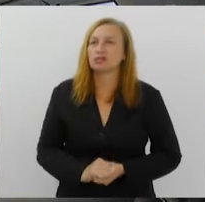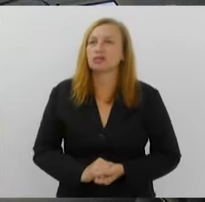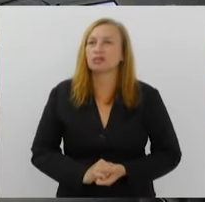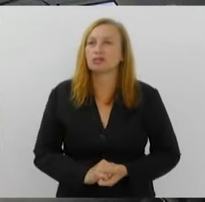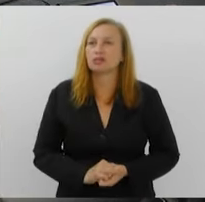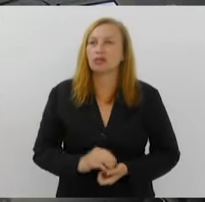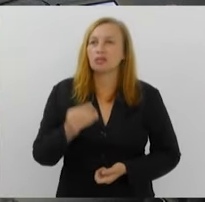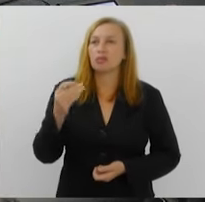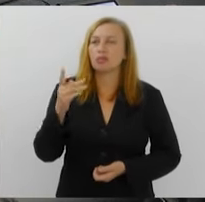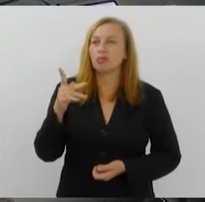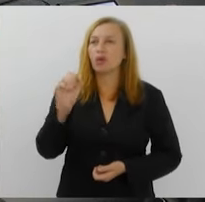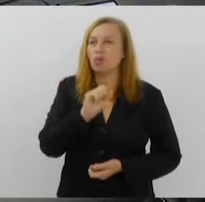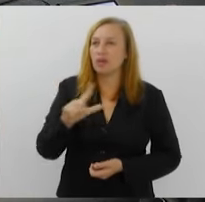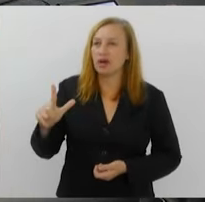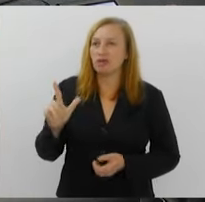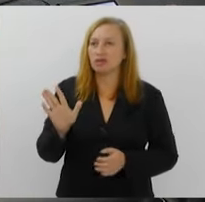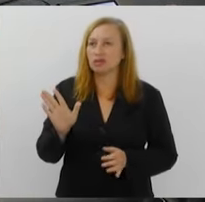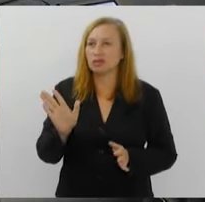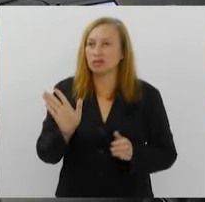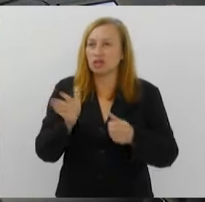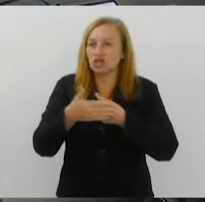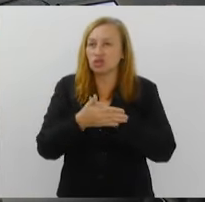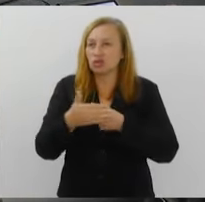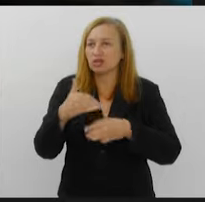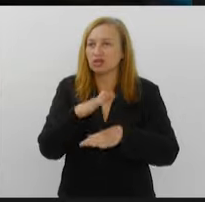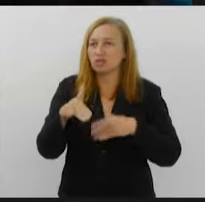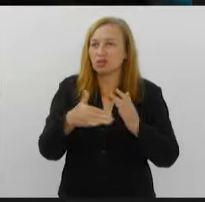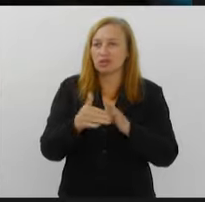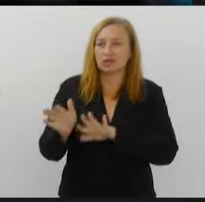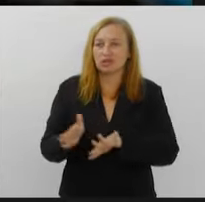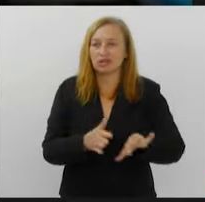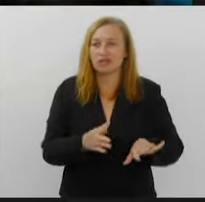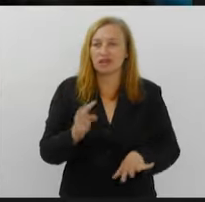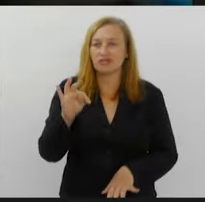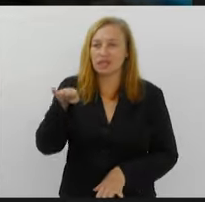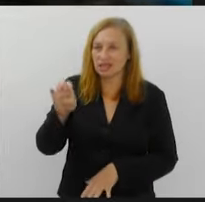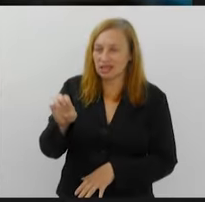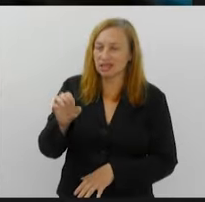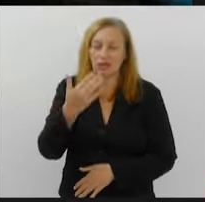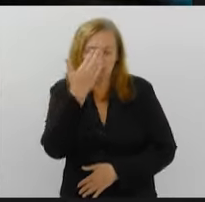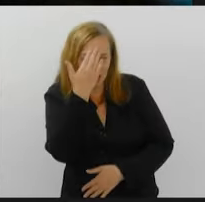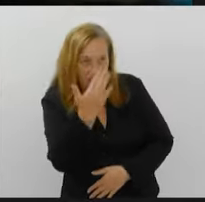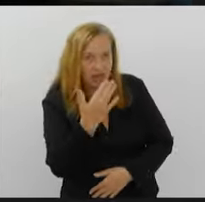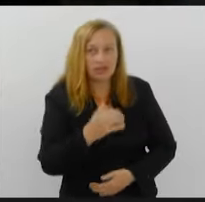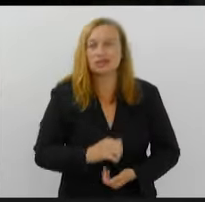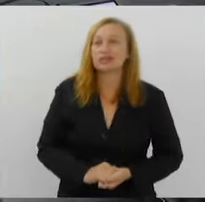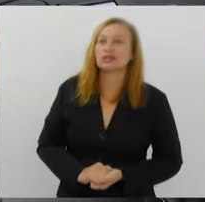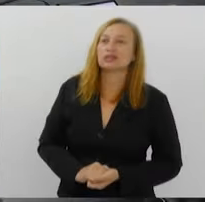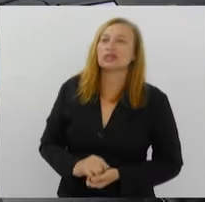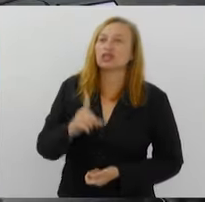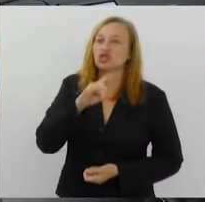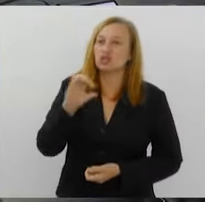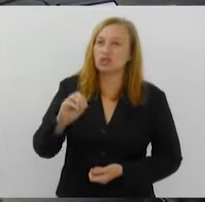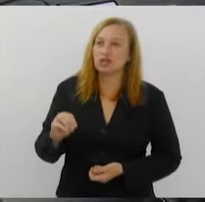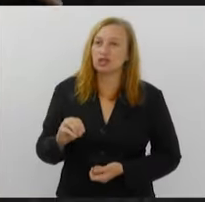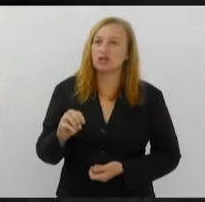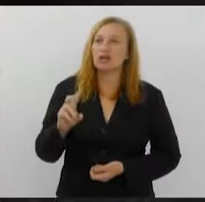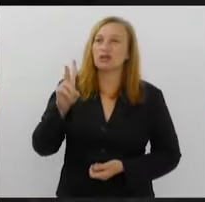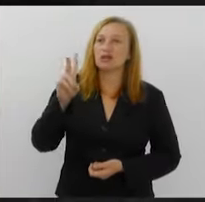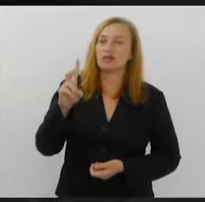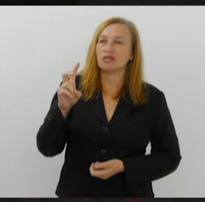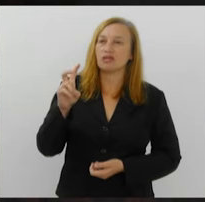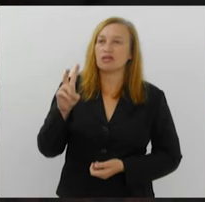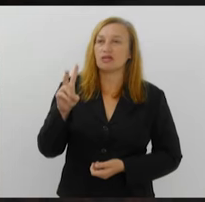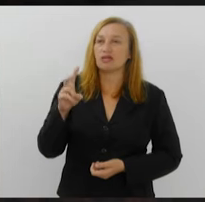Pobel está com as costas desse tamanho. Franciane, também? Tá okay. Obrigada. Obrigado você. Obrigada. Dionísio Lins, Verônica Lima, ah.